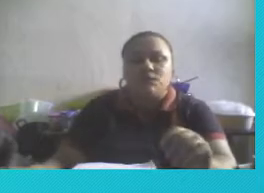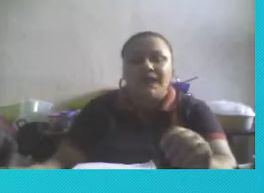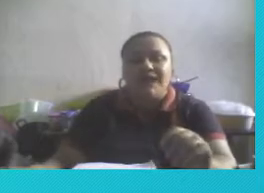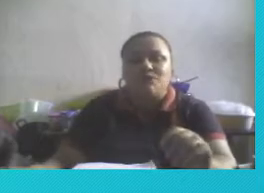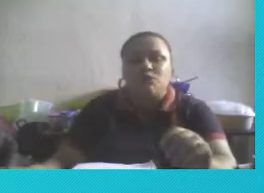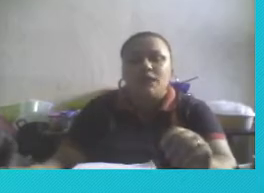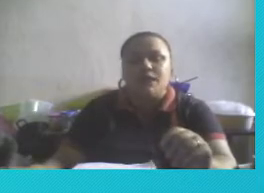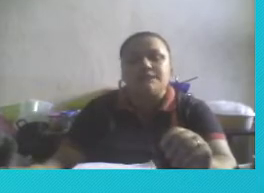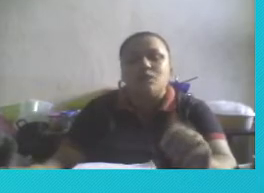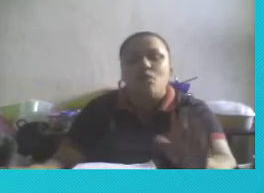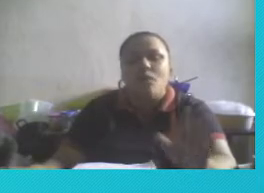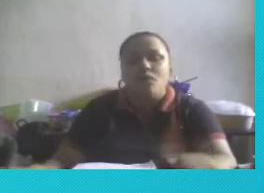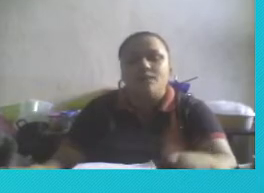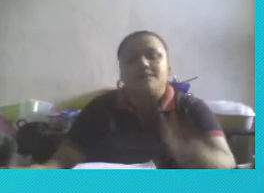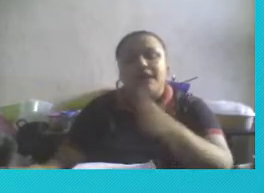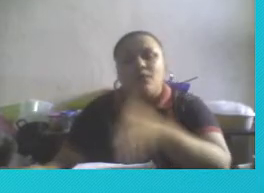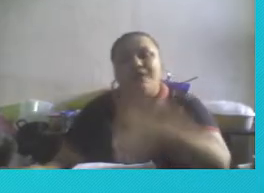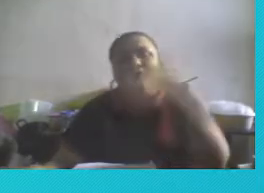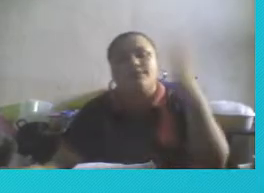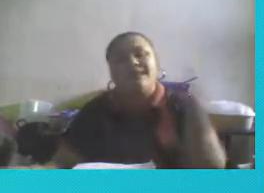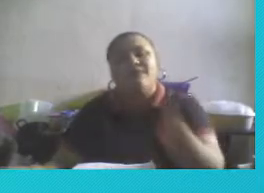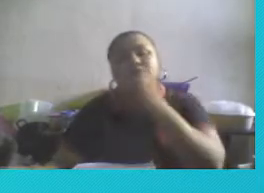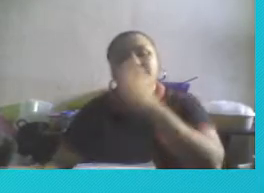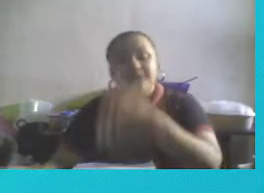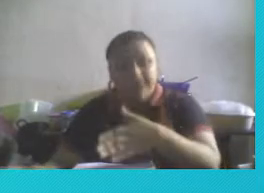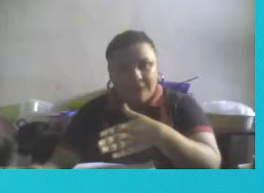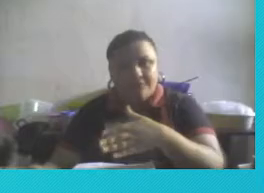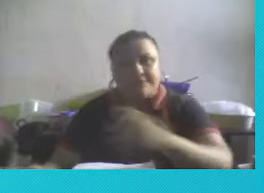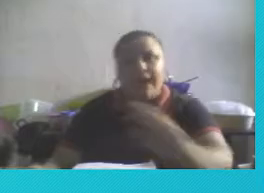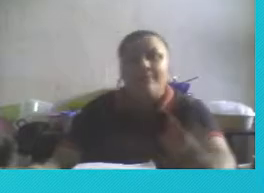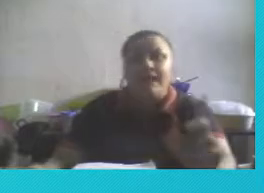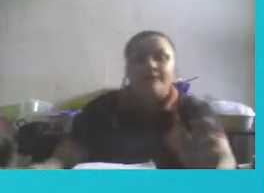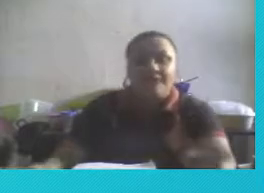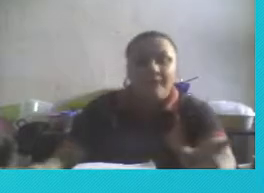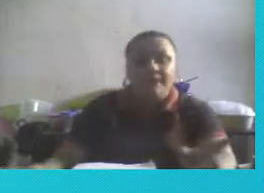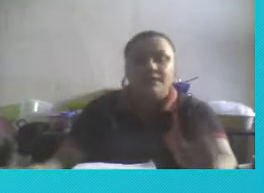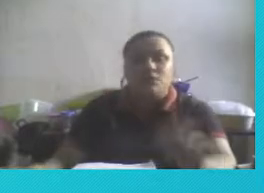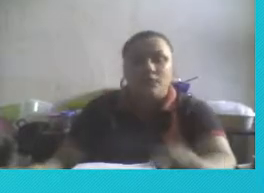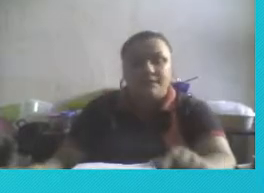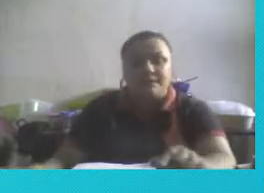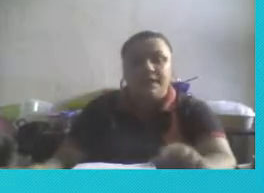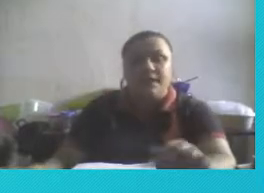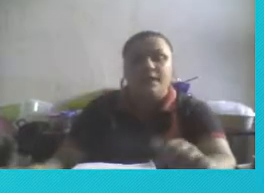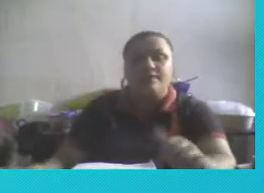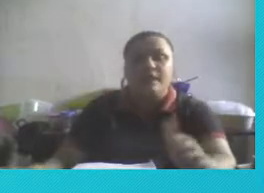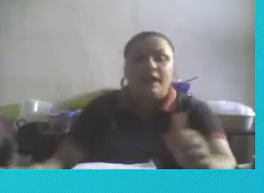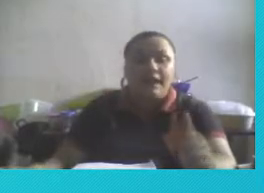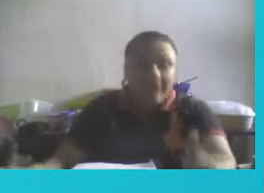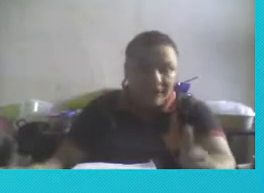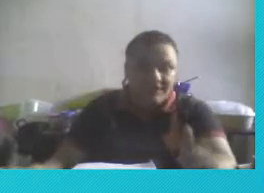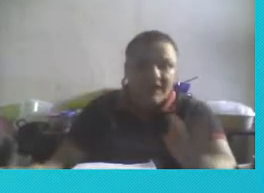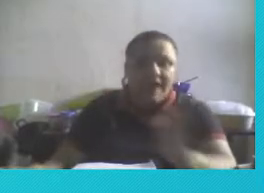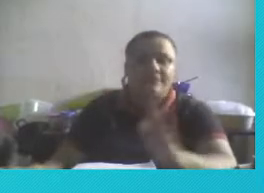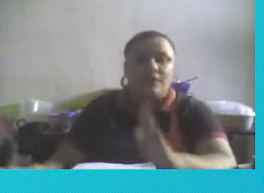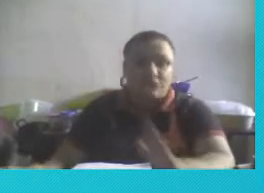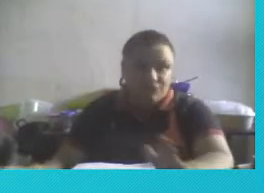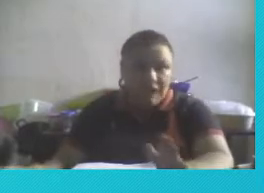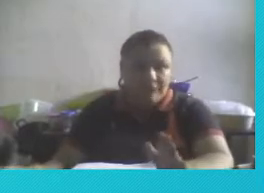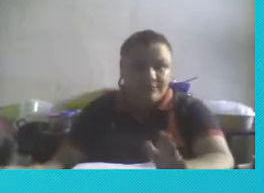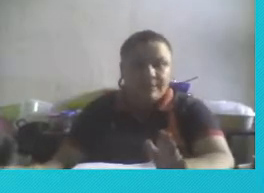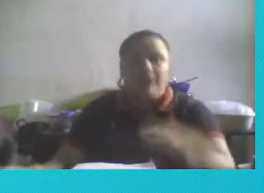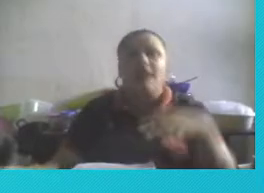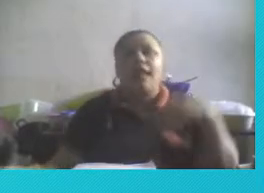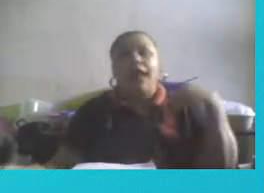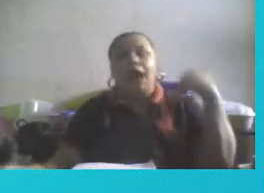aqui do lado, eles são comuns a quadros leves e graves, tá? Febre, tosse seca, grave é a falta de